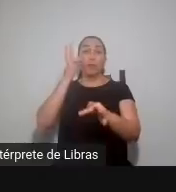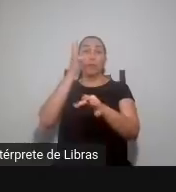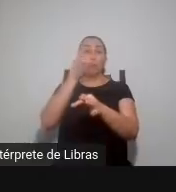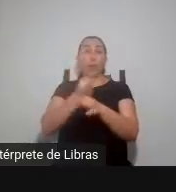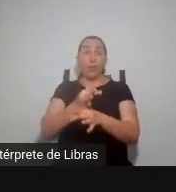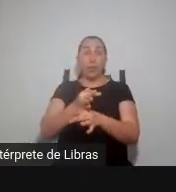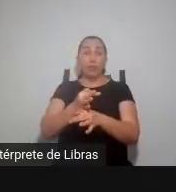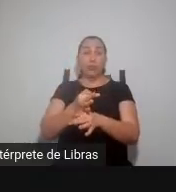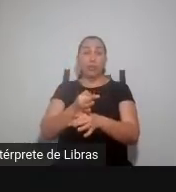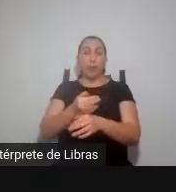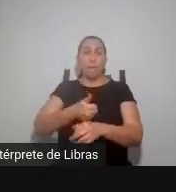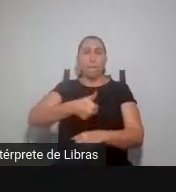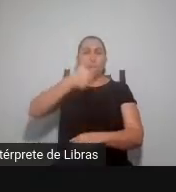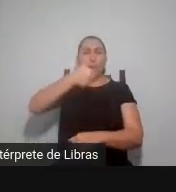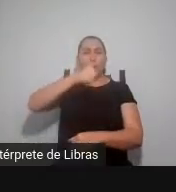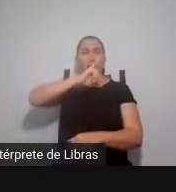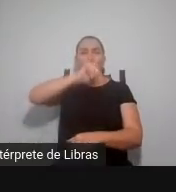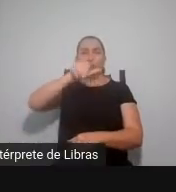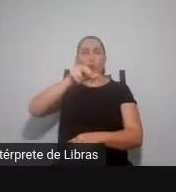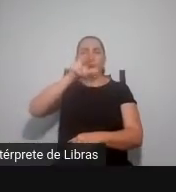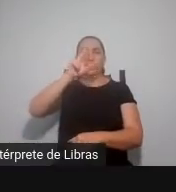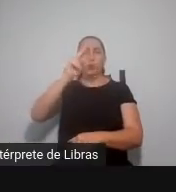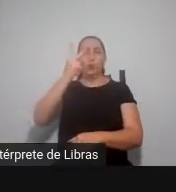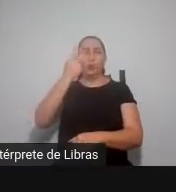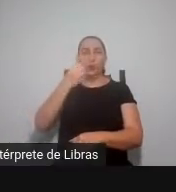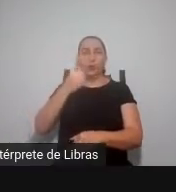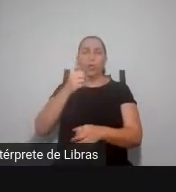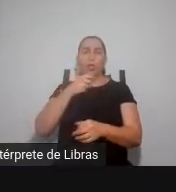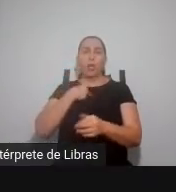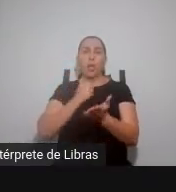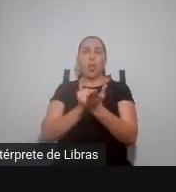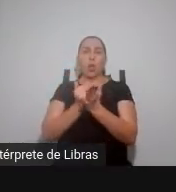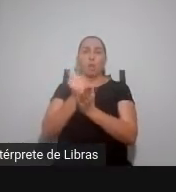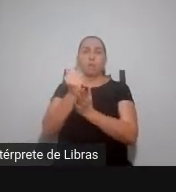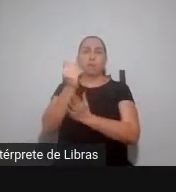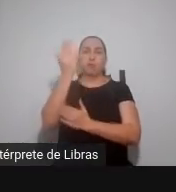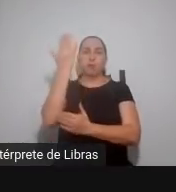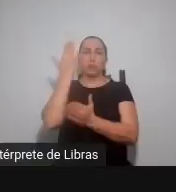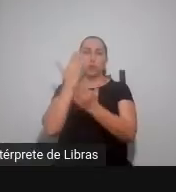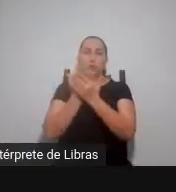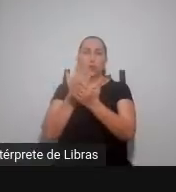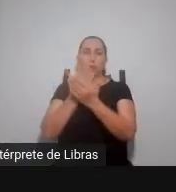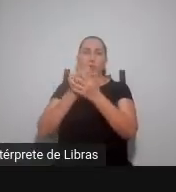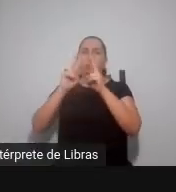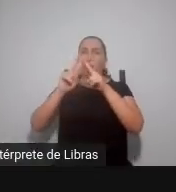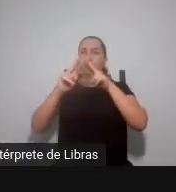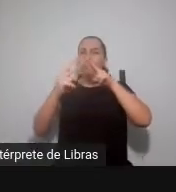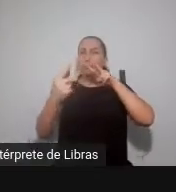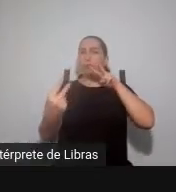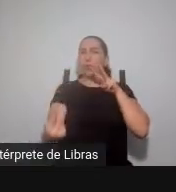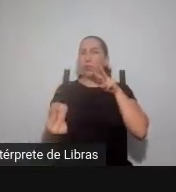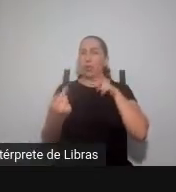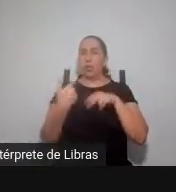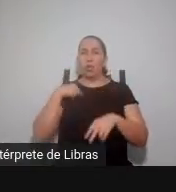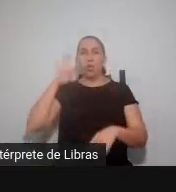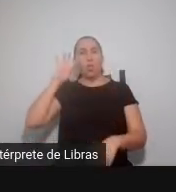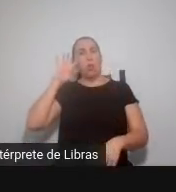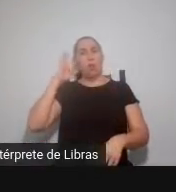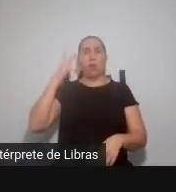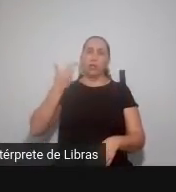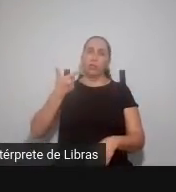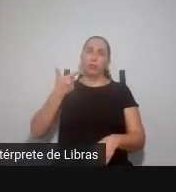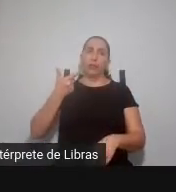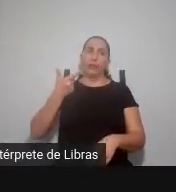junho, elas pisaram na escola virtual e nós trouxemos essa novidade. Eu achei que não ia sobrar nenhuma para poder me